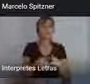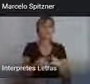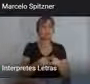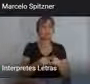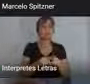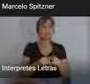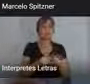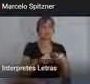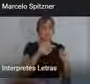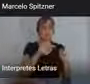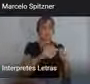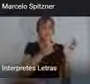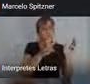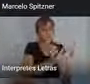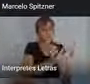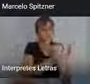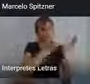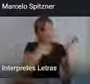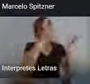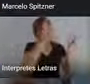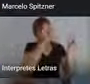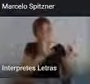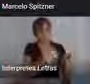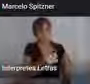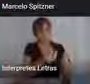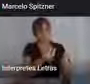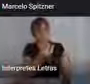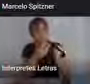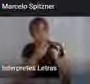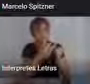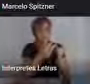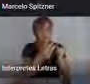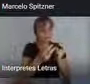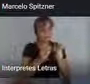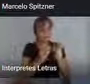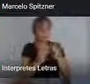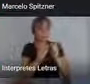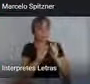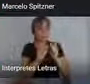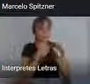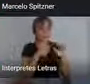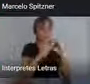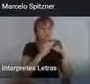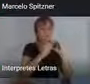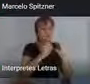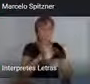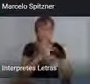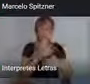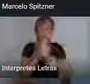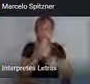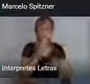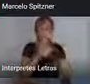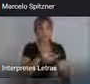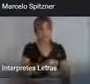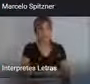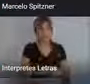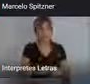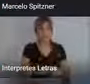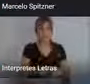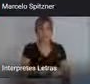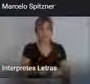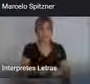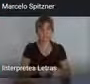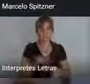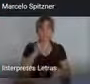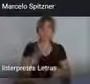daquela comunidade, descreve a forma de se comunicar, de se expressar daquela comunidade. E